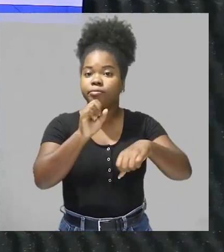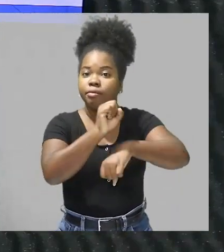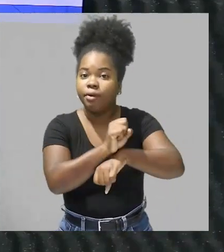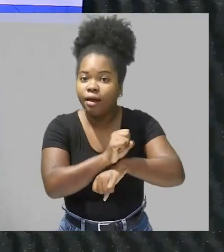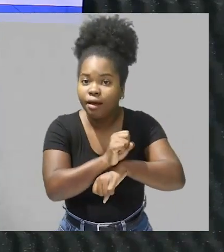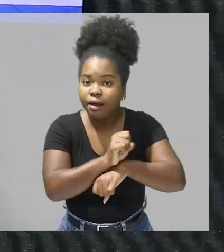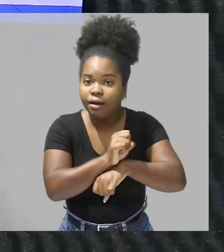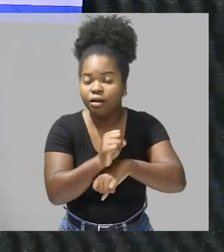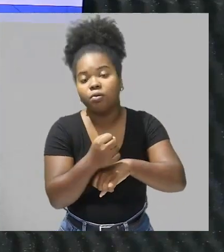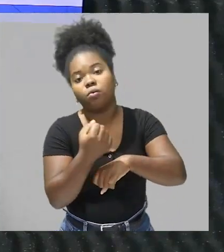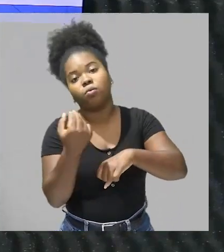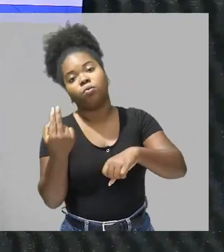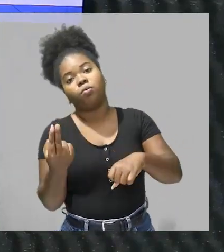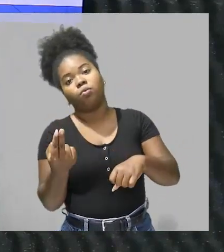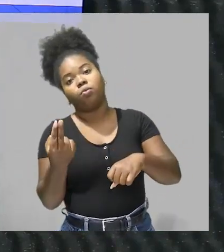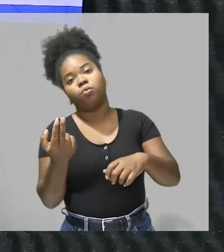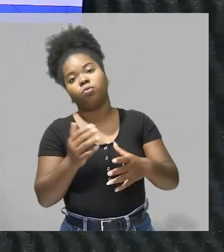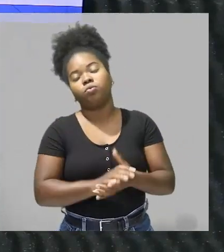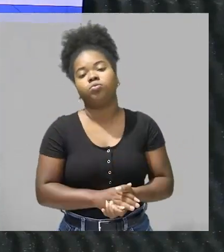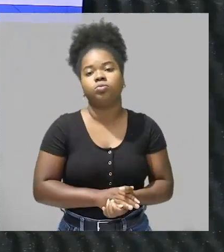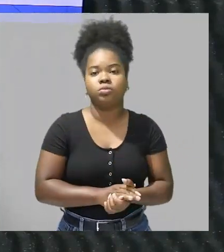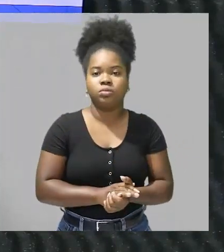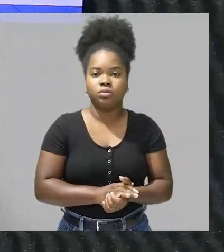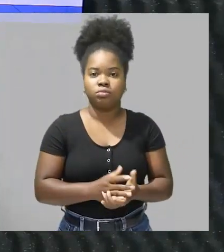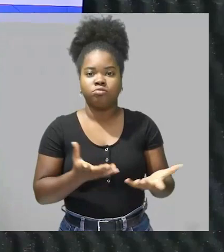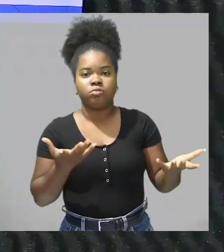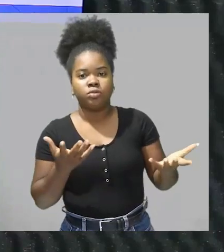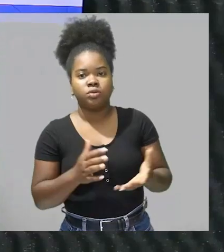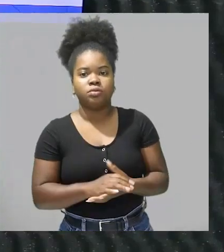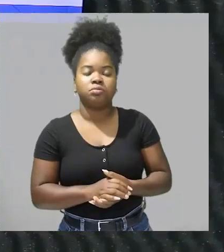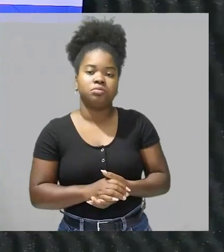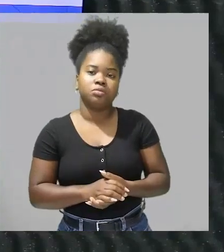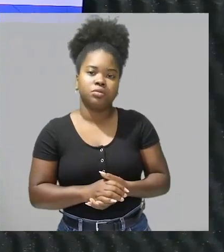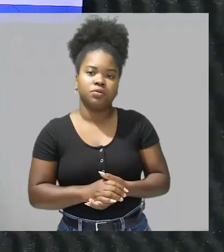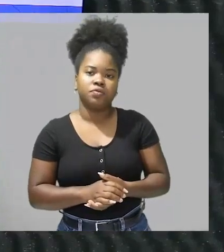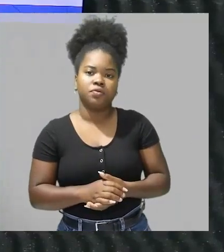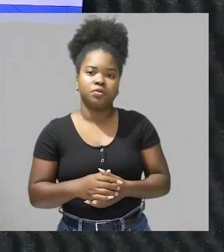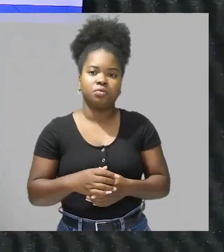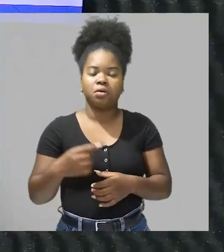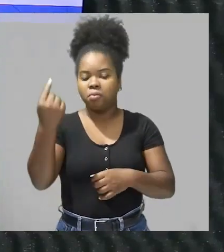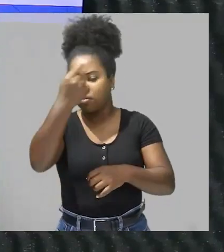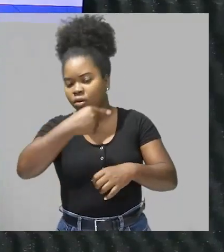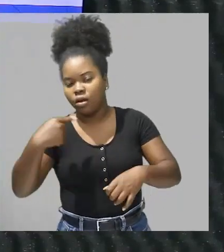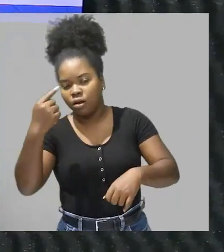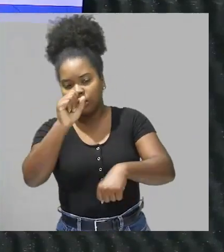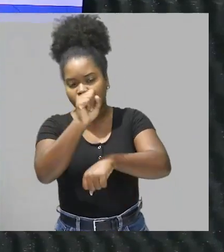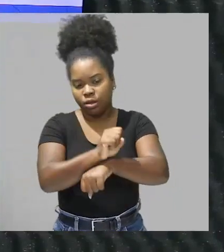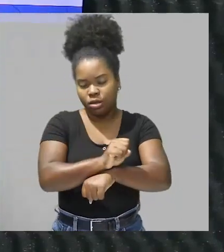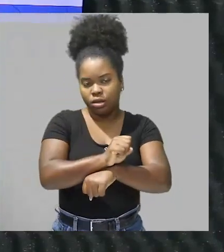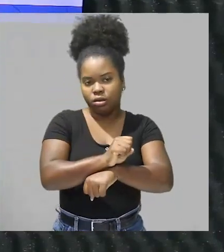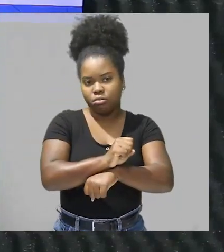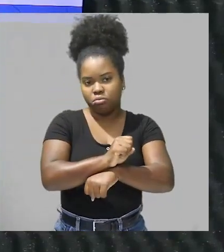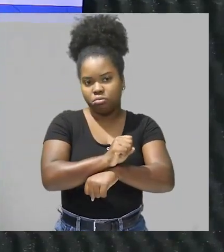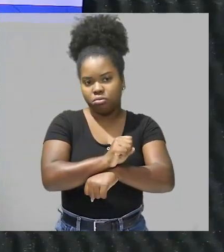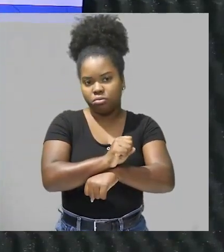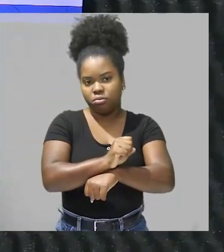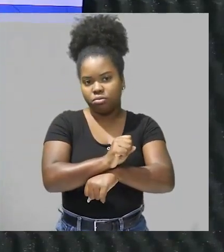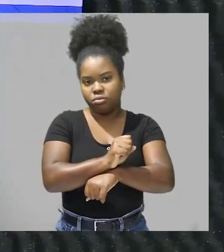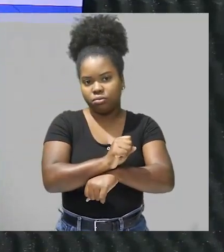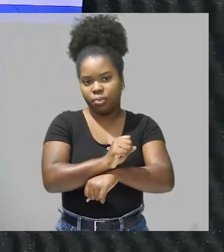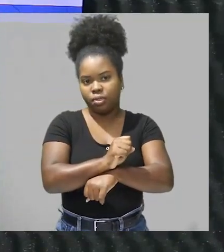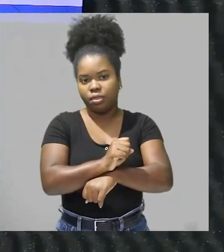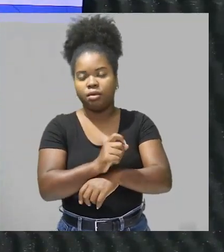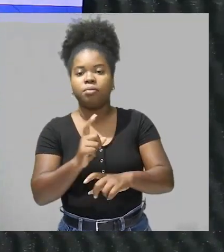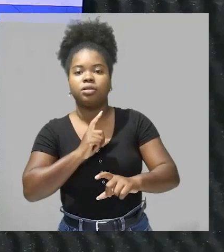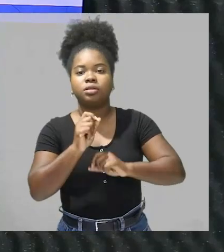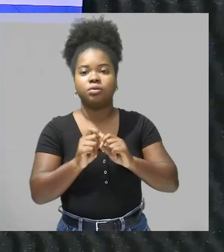estático ou então em repouso por um tempo Ok É justamente para permitir essa